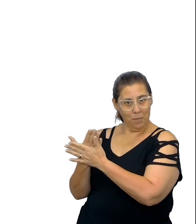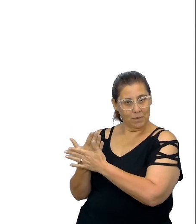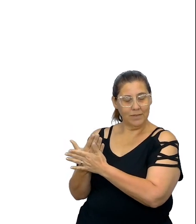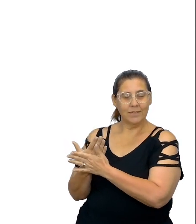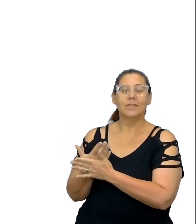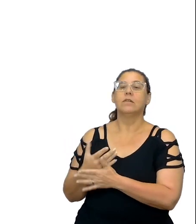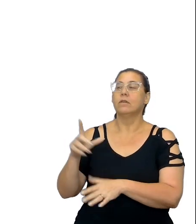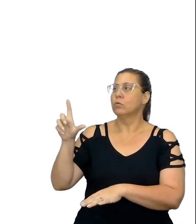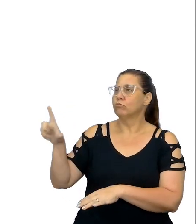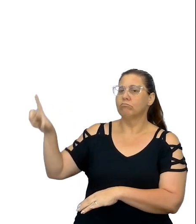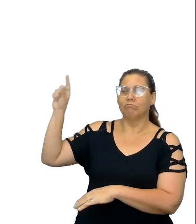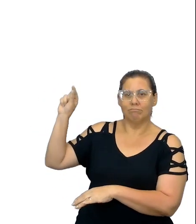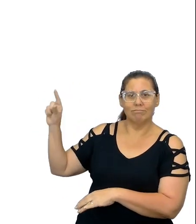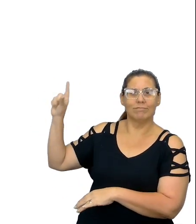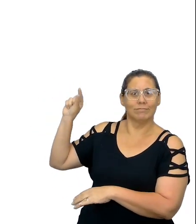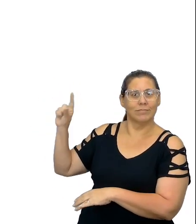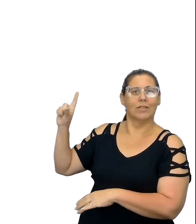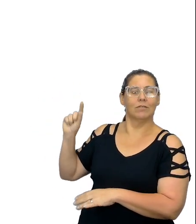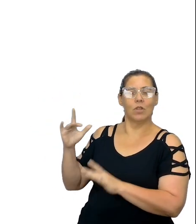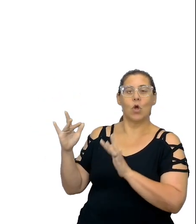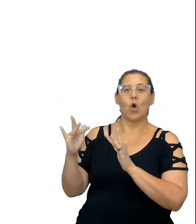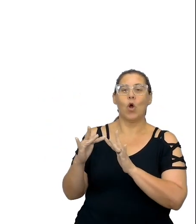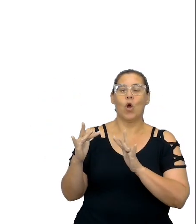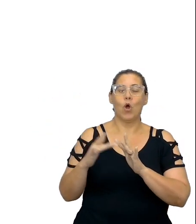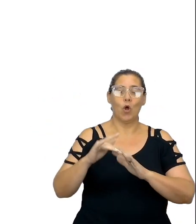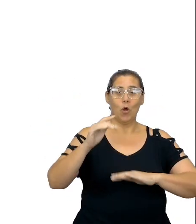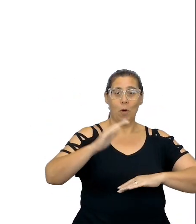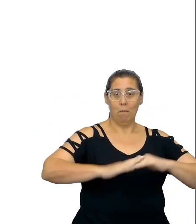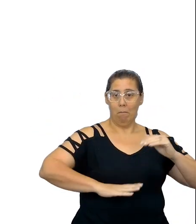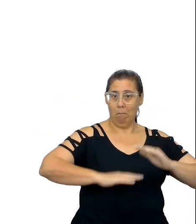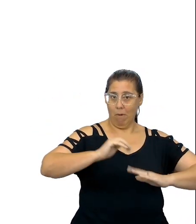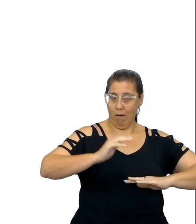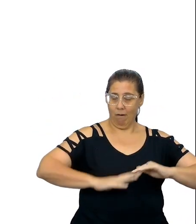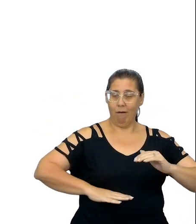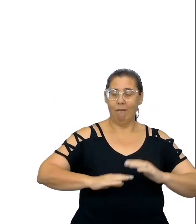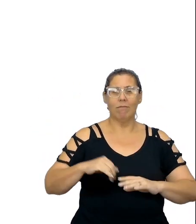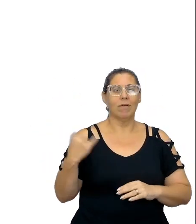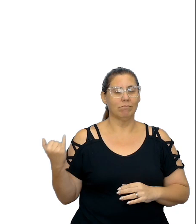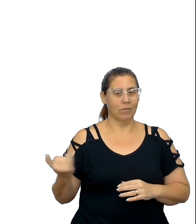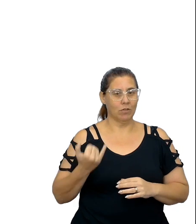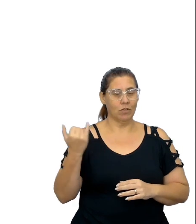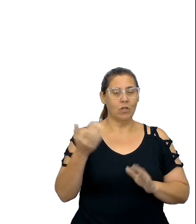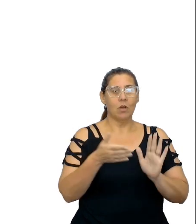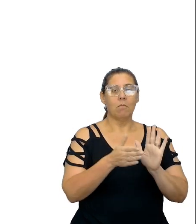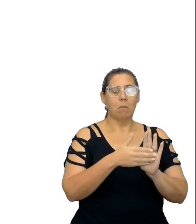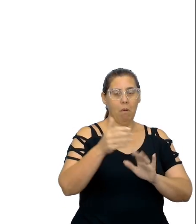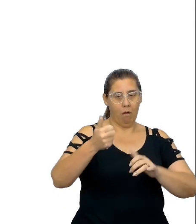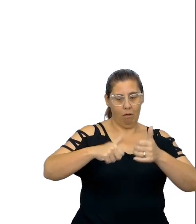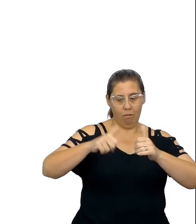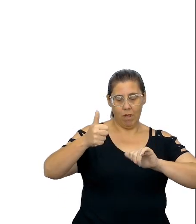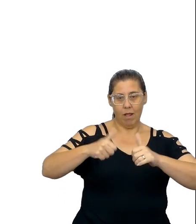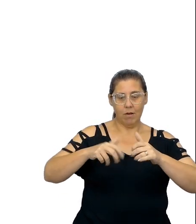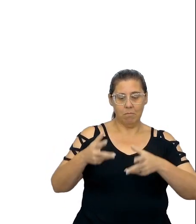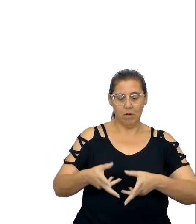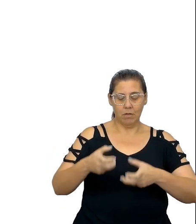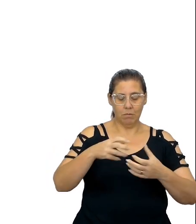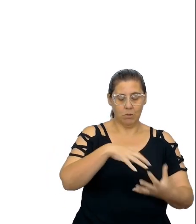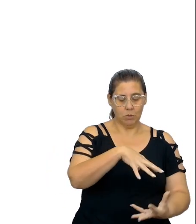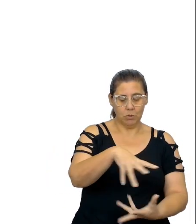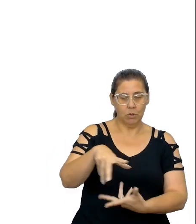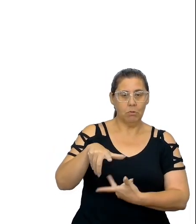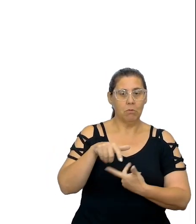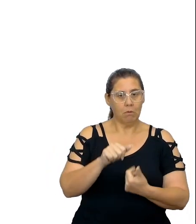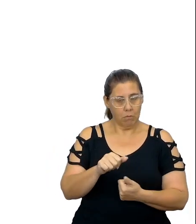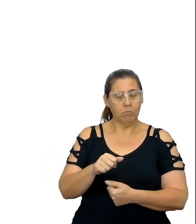foram escolhidas, pois se conecta com a habilidade essencial que propõe a análise de visões de mundo, conflitos de